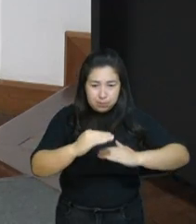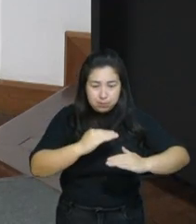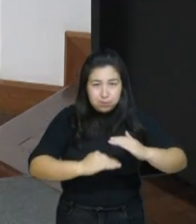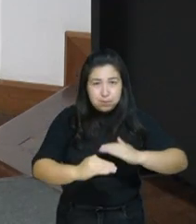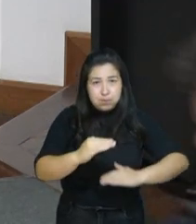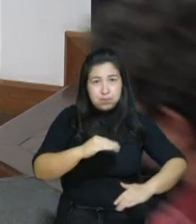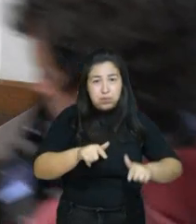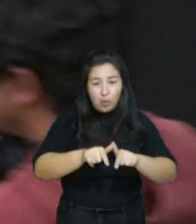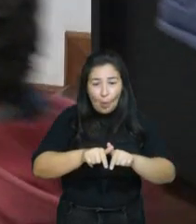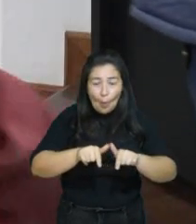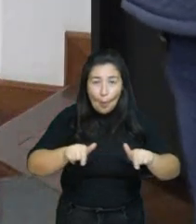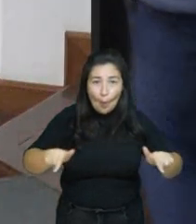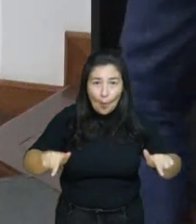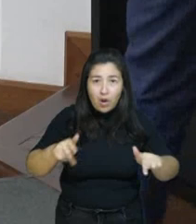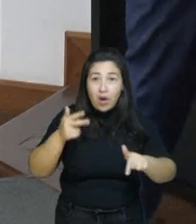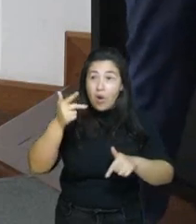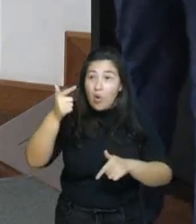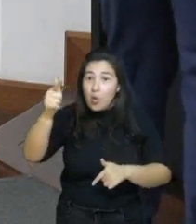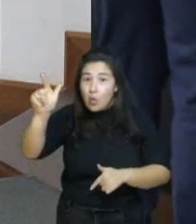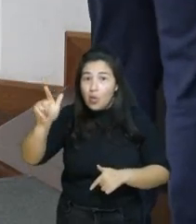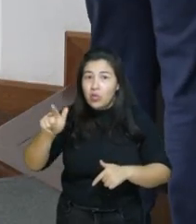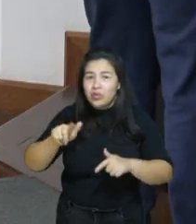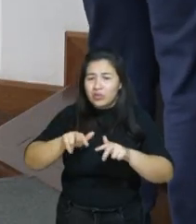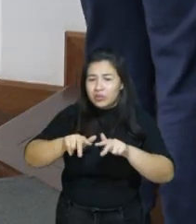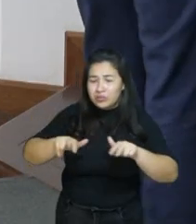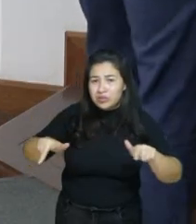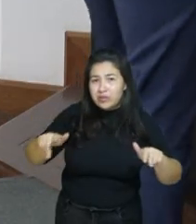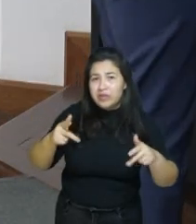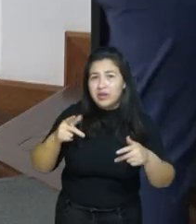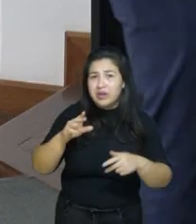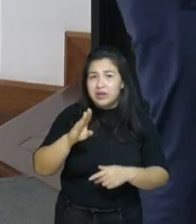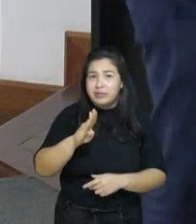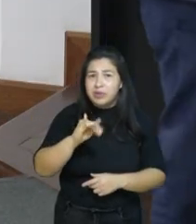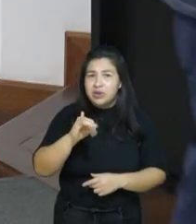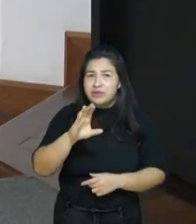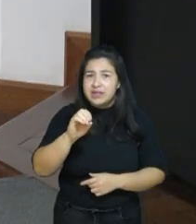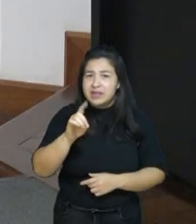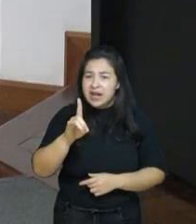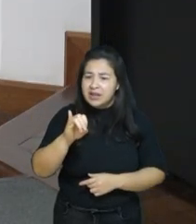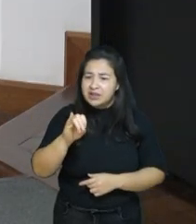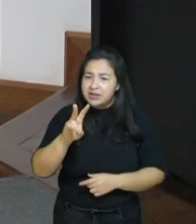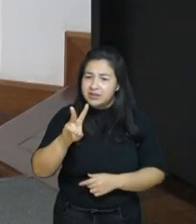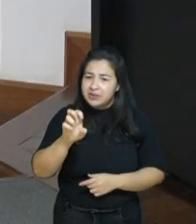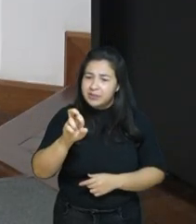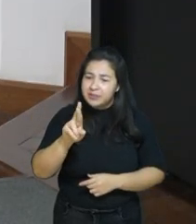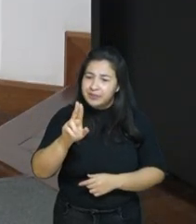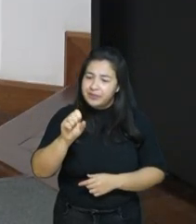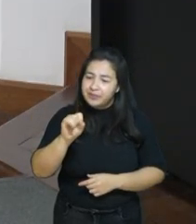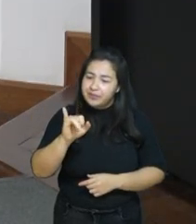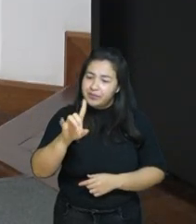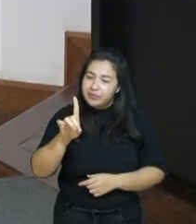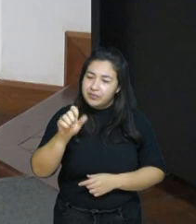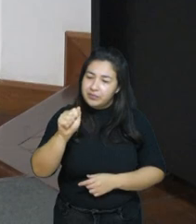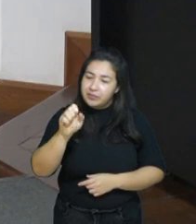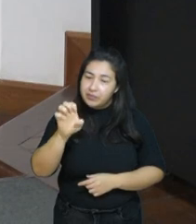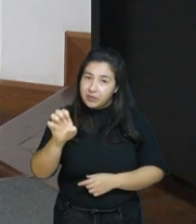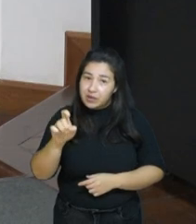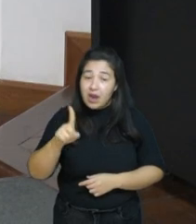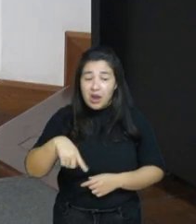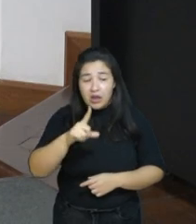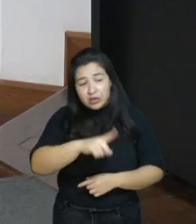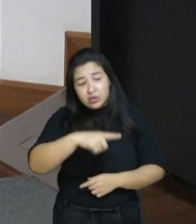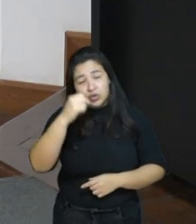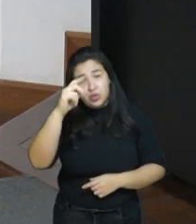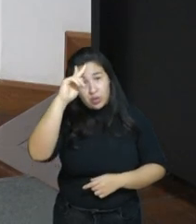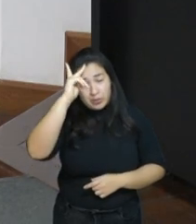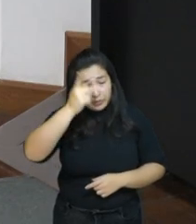de biodiversidade e, novamente... Obrigado, Marquita. Novamente, é uma escolha nossa se a gente